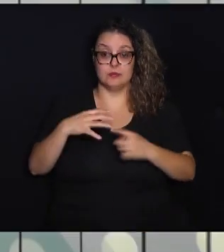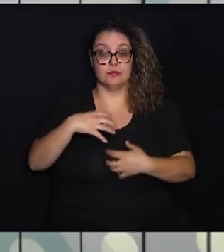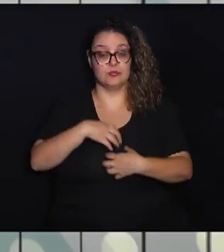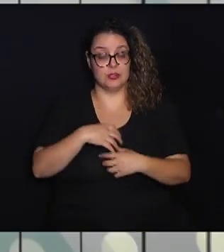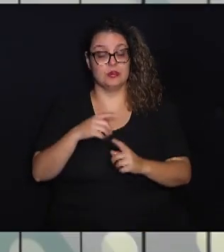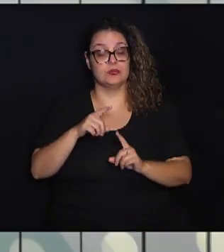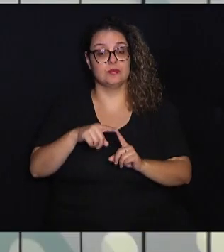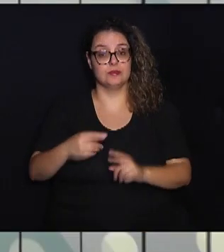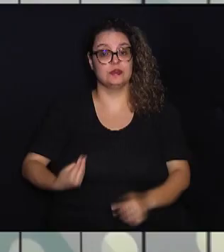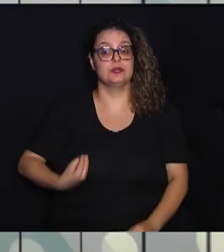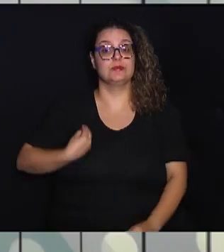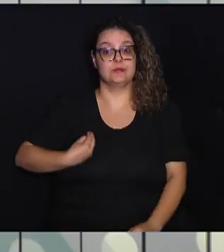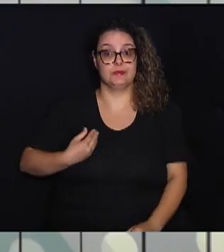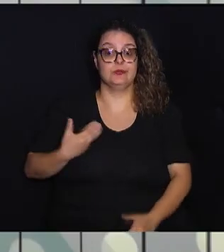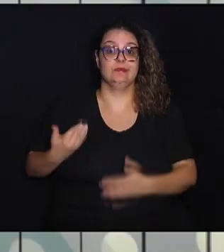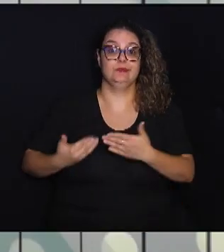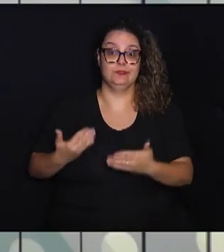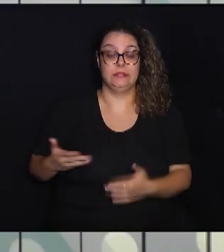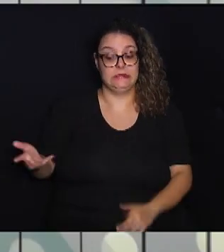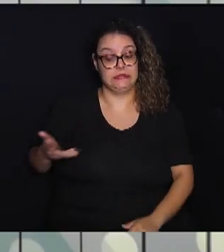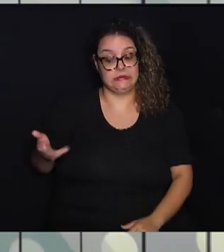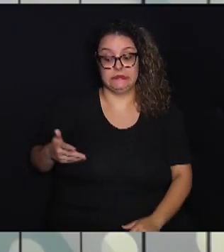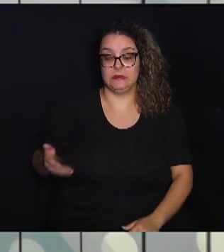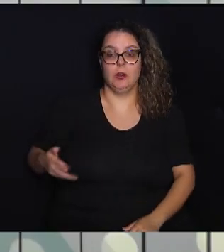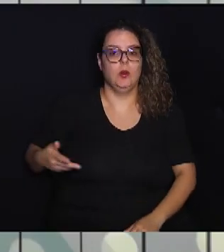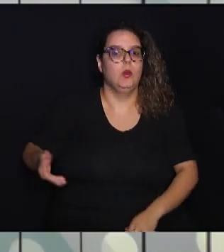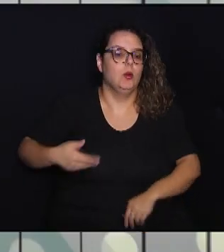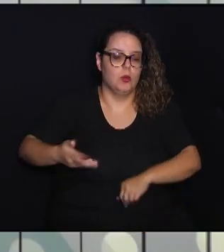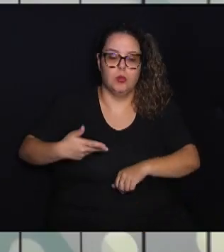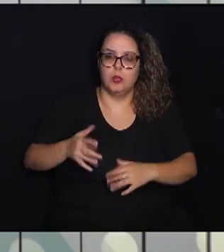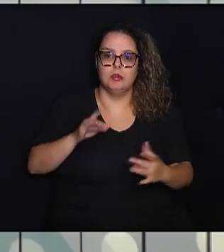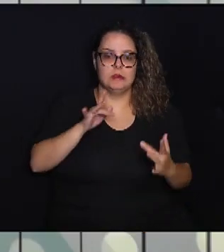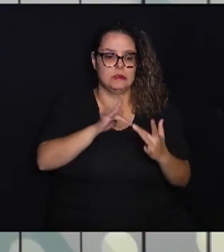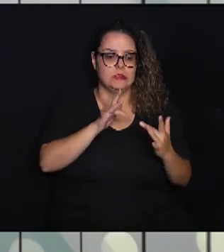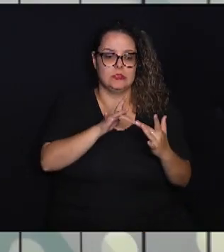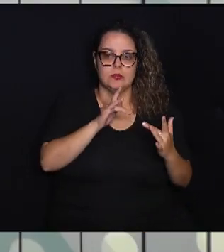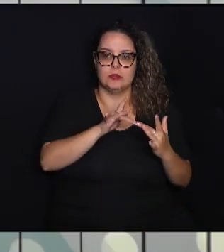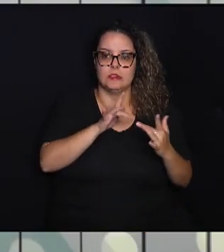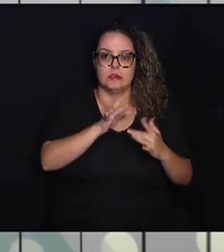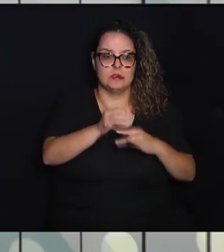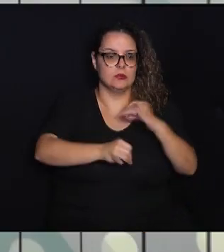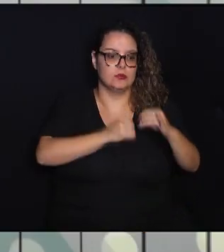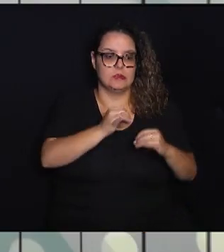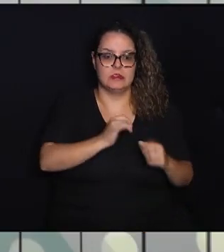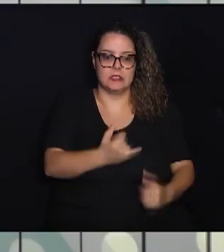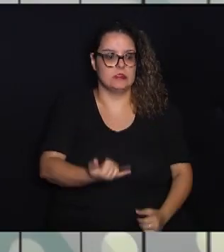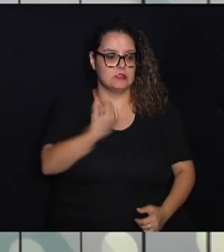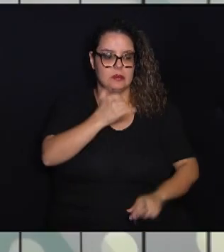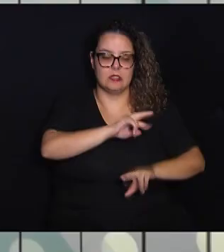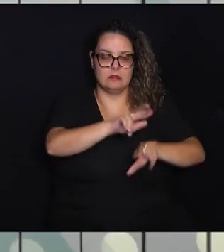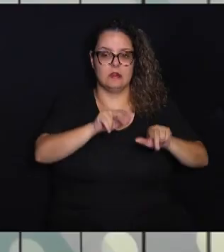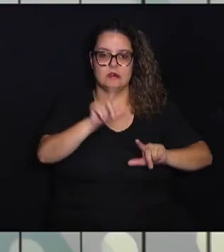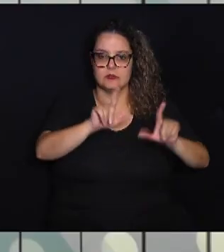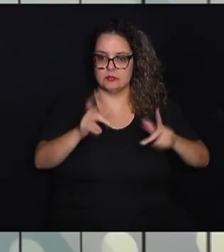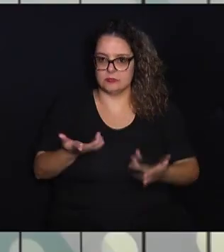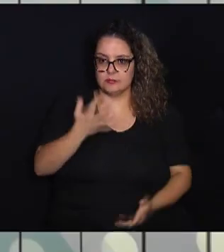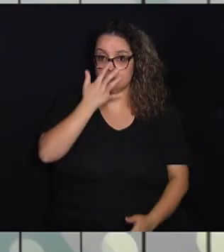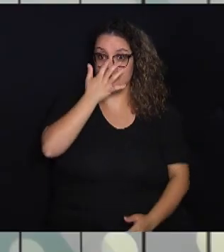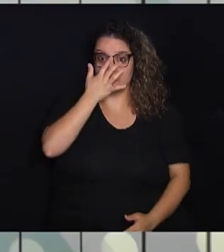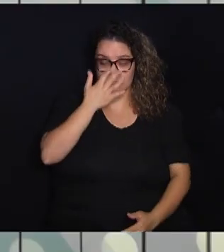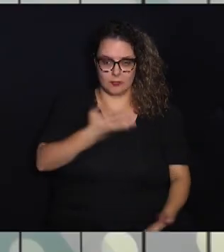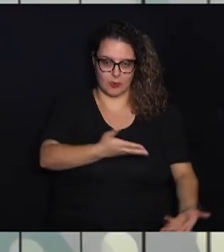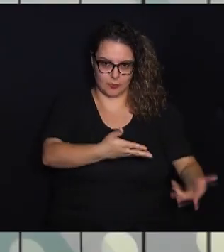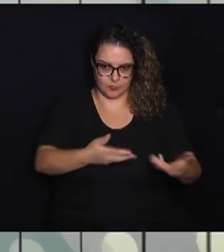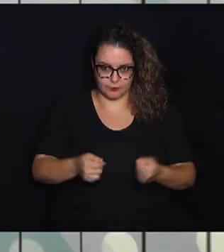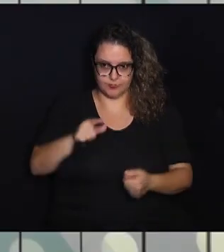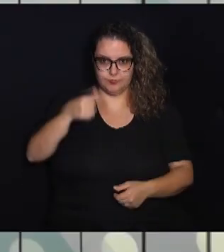vida que levamos hoje, né? Agitado e muito conectado. Para falar sobre esse assunto, o convidado do programa de hoje é